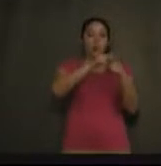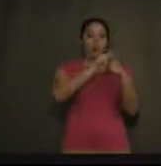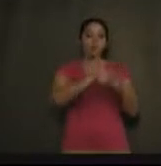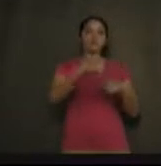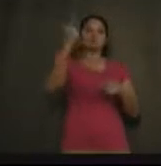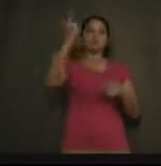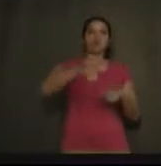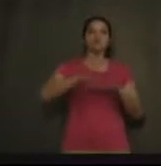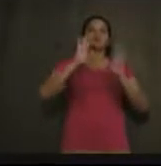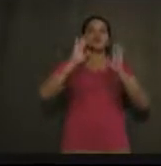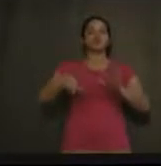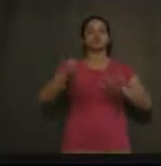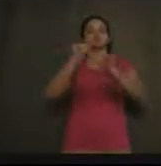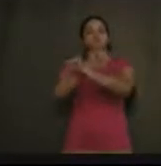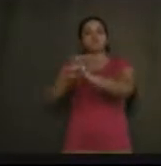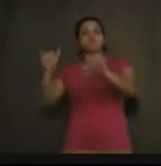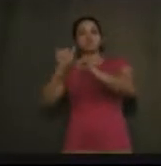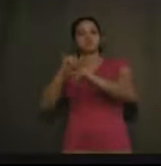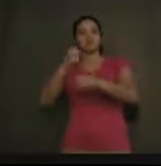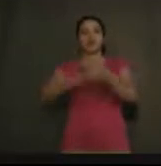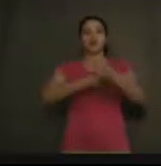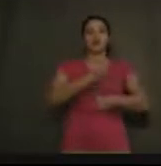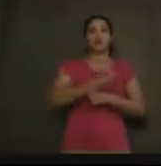início dessa apresentação,